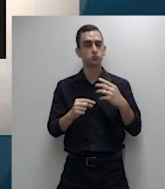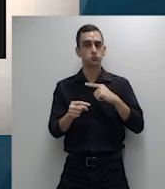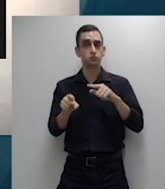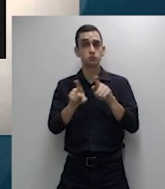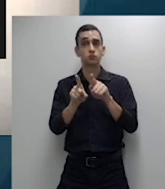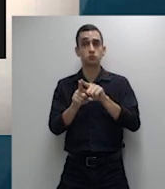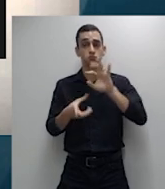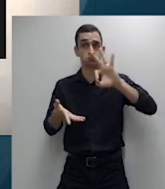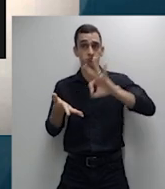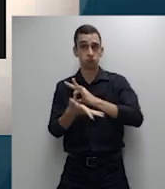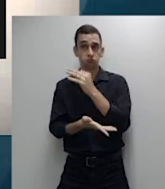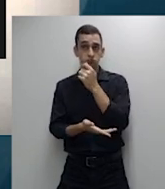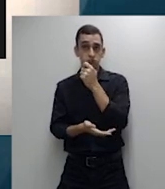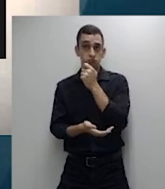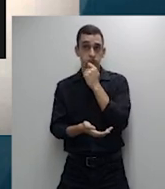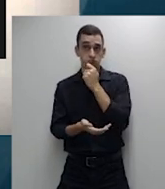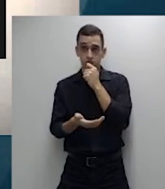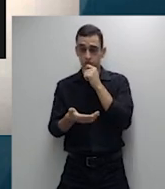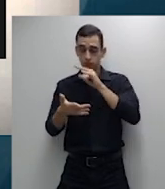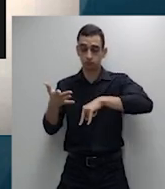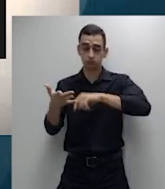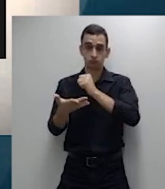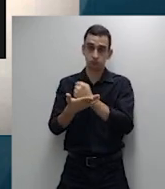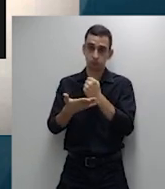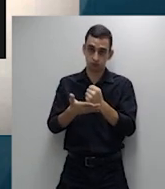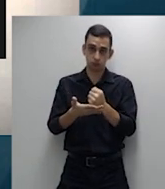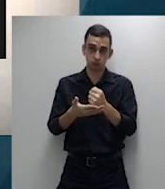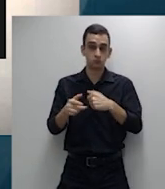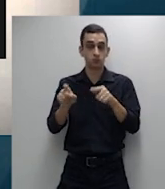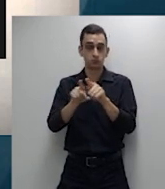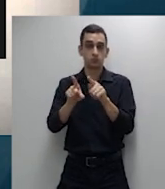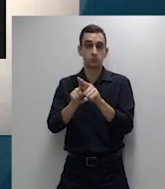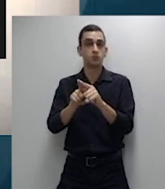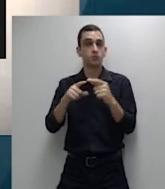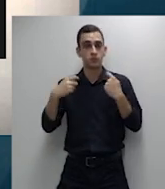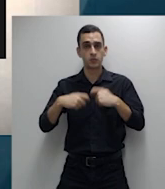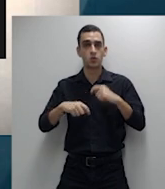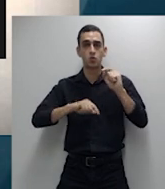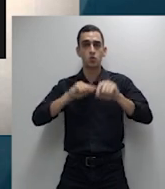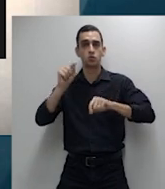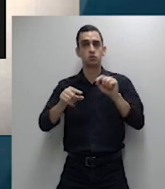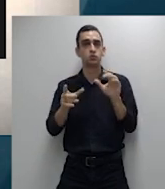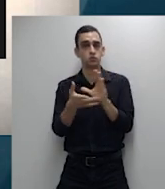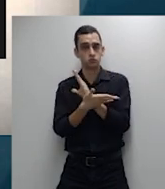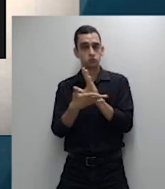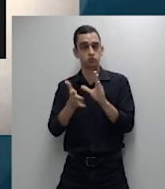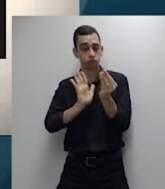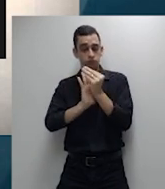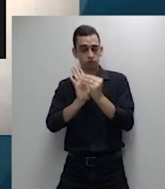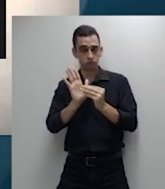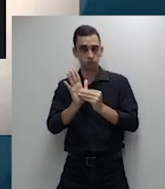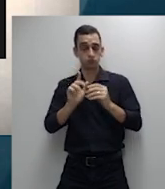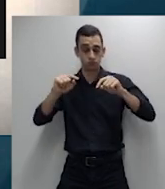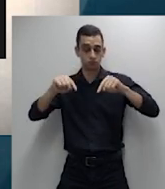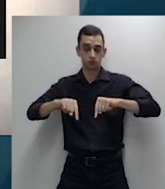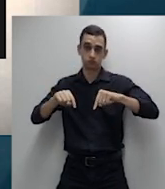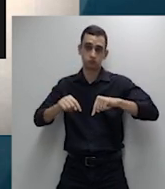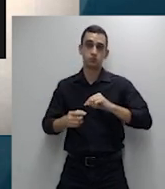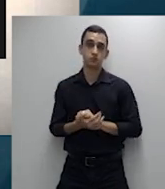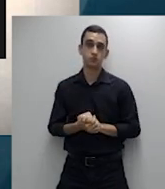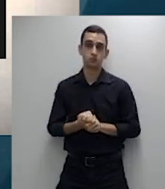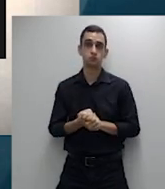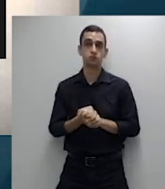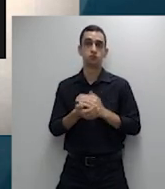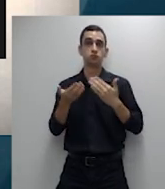referido hipóteses portanto em que cabe e a distinção dos precedentes deste tribunal em primeiro lugar